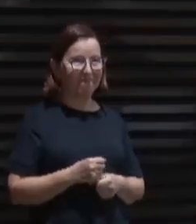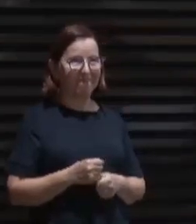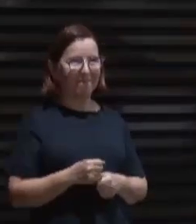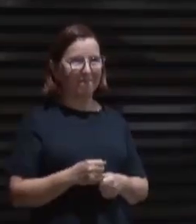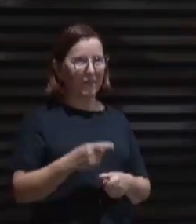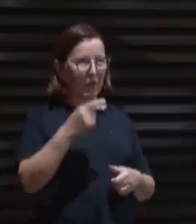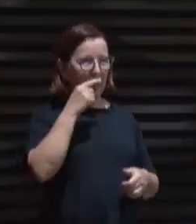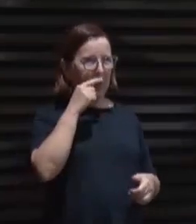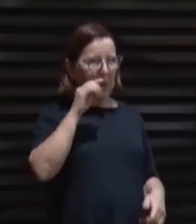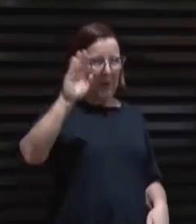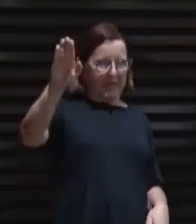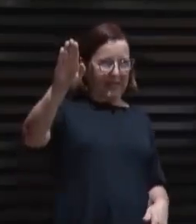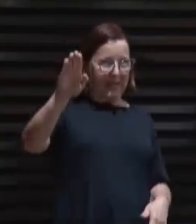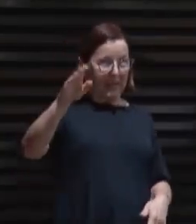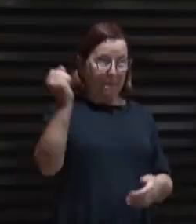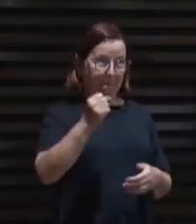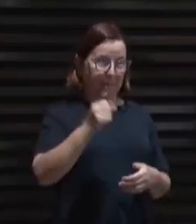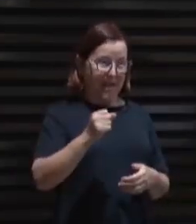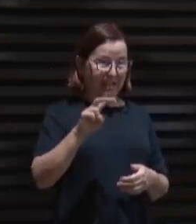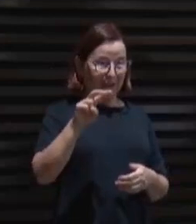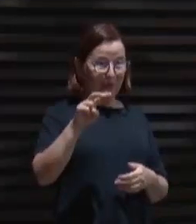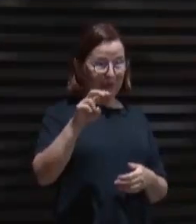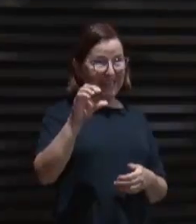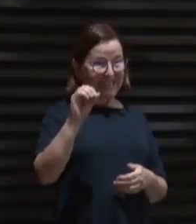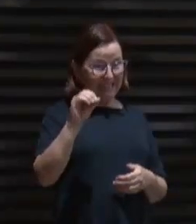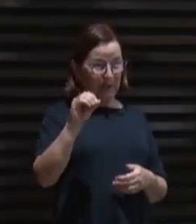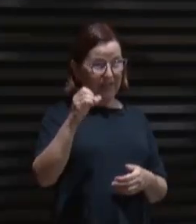guerra toda. Hoje é criança.